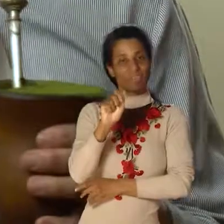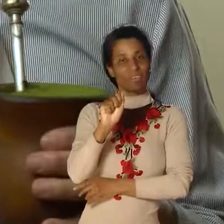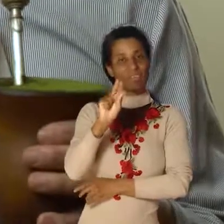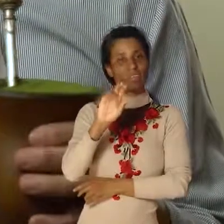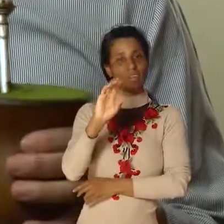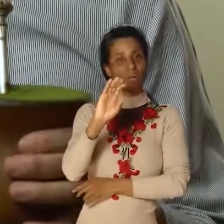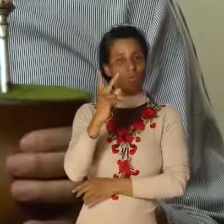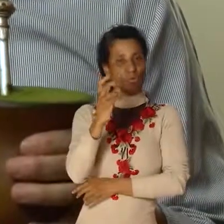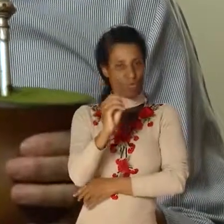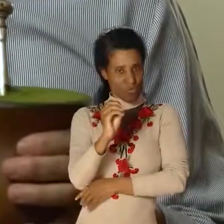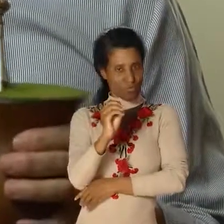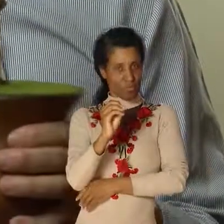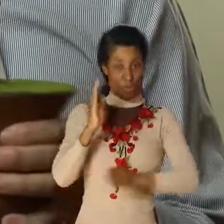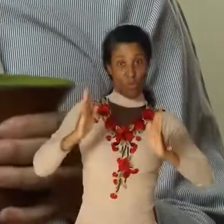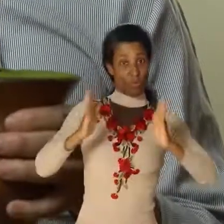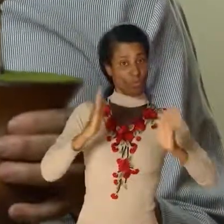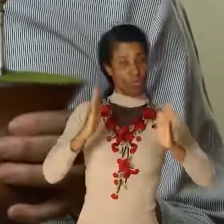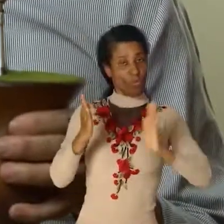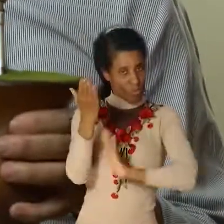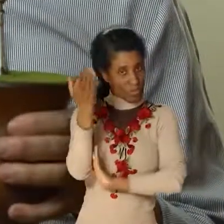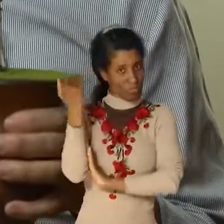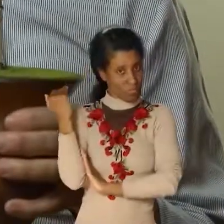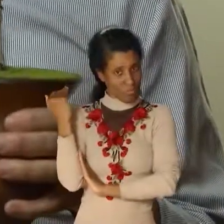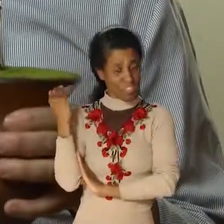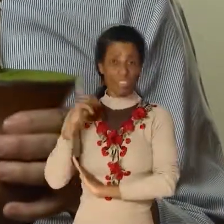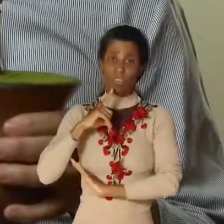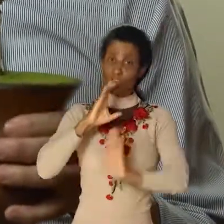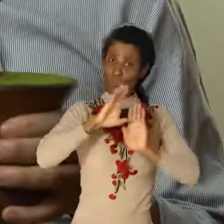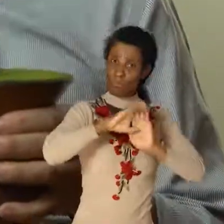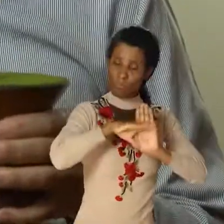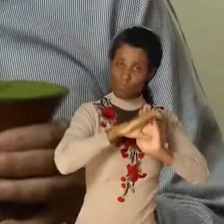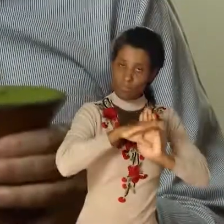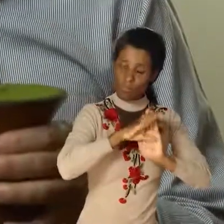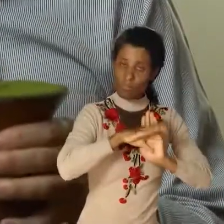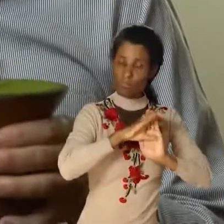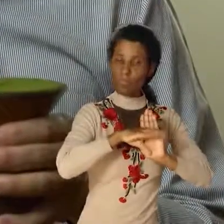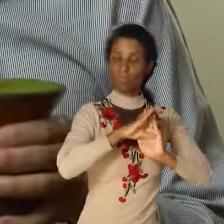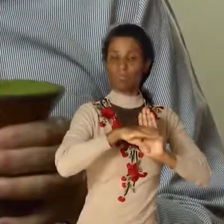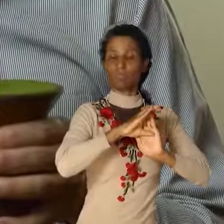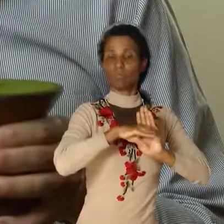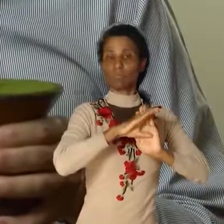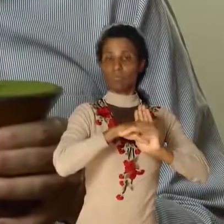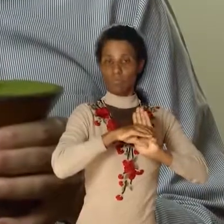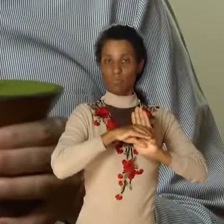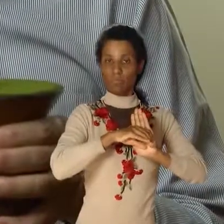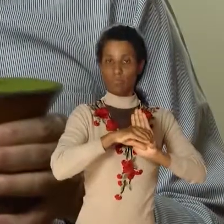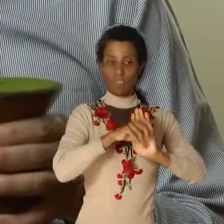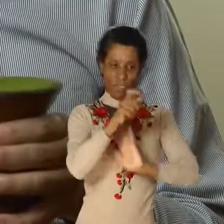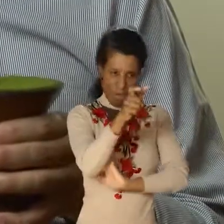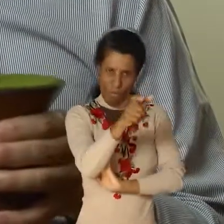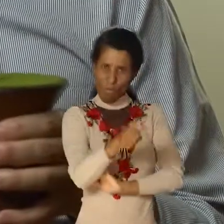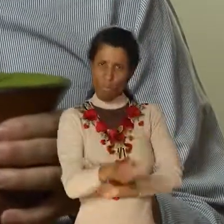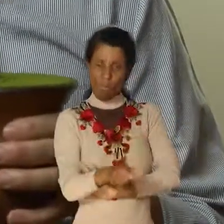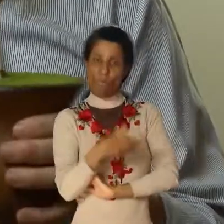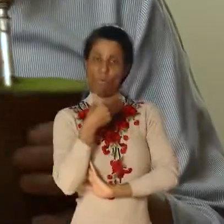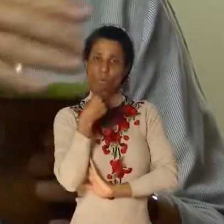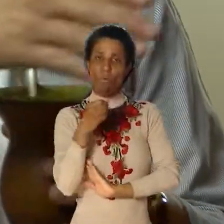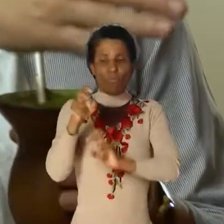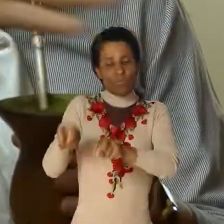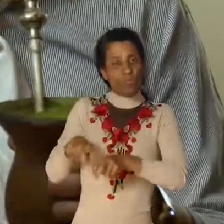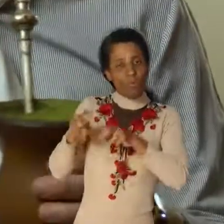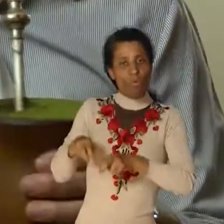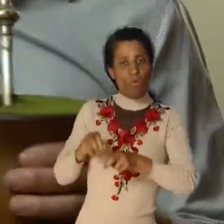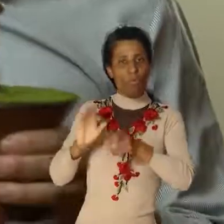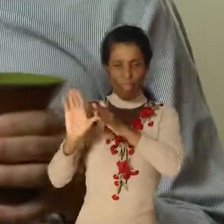A palavra gaúcho, lá no seu momento primitivo, tinha esse conceito, que era